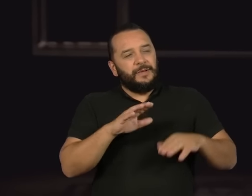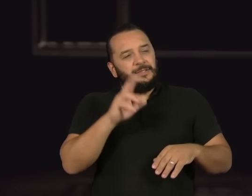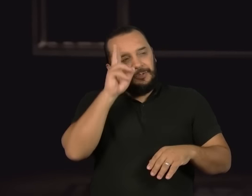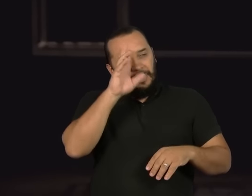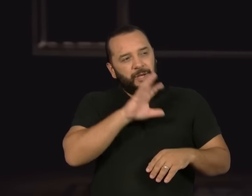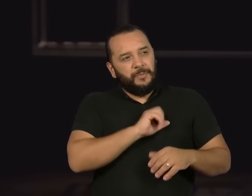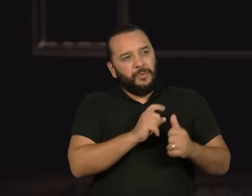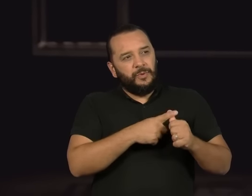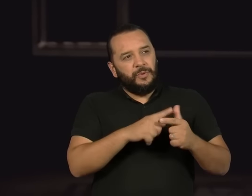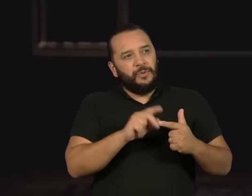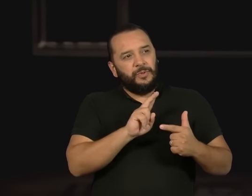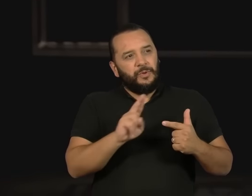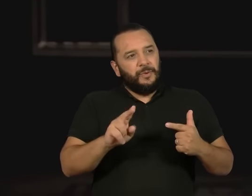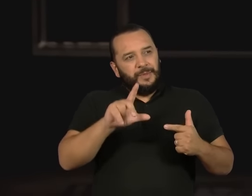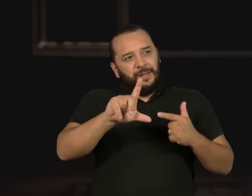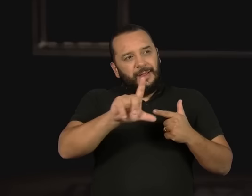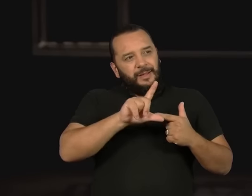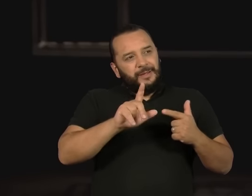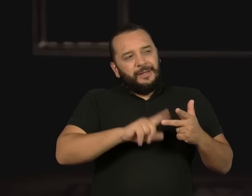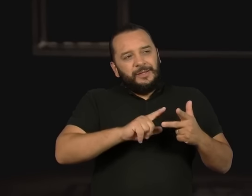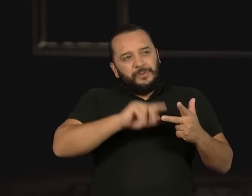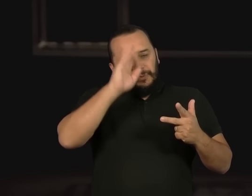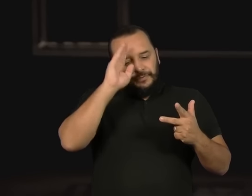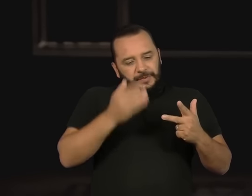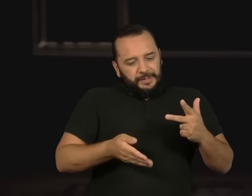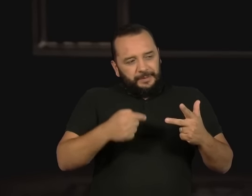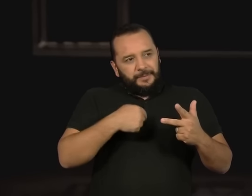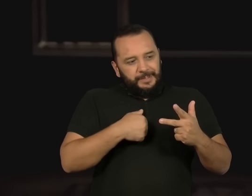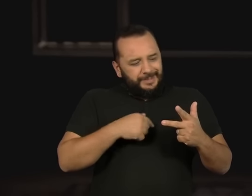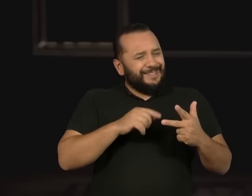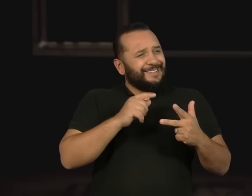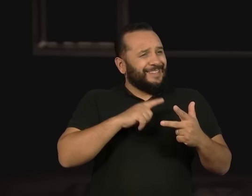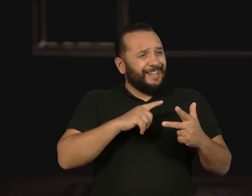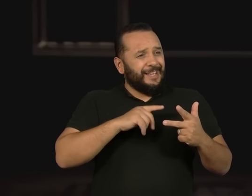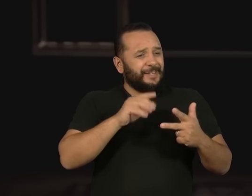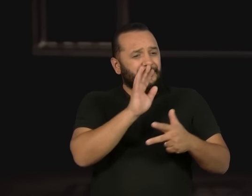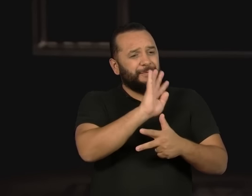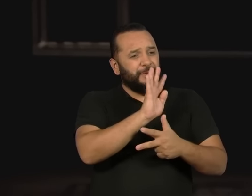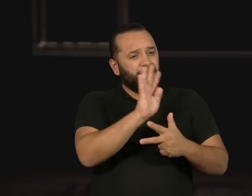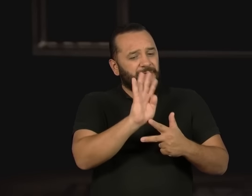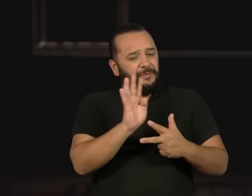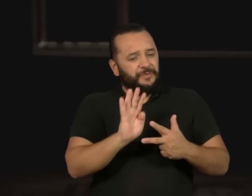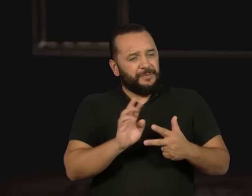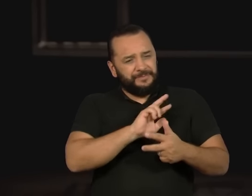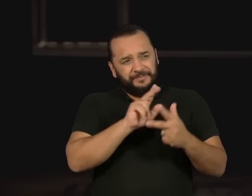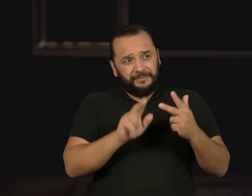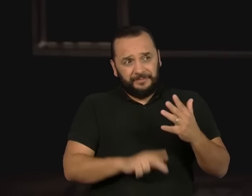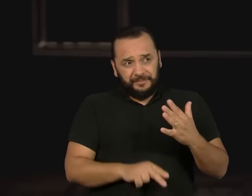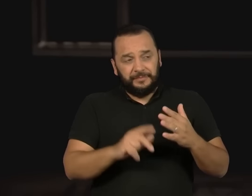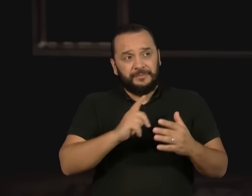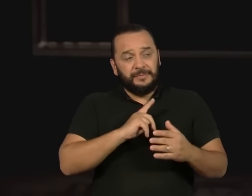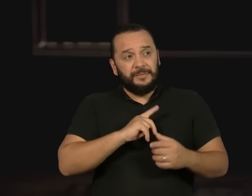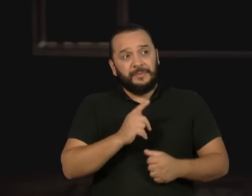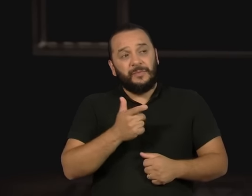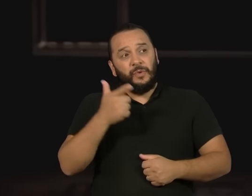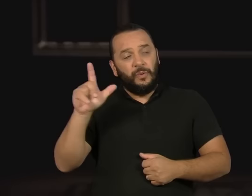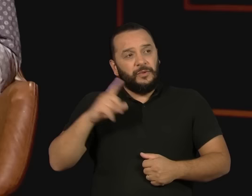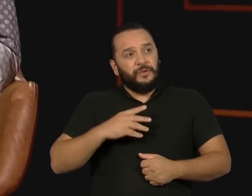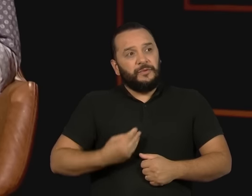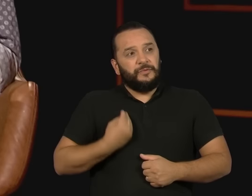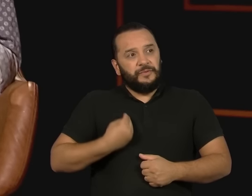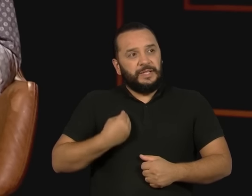da Lei, Confie em Mim, entre tantos outros aí. Mas um deles tem uma história curiosa que é o Vida de Balconista, do